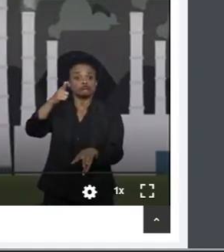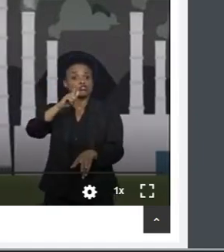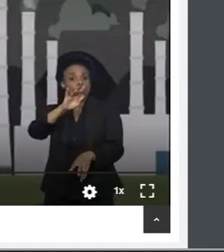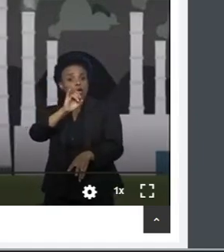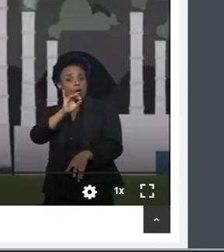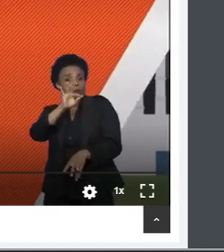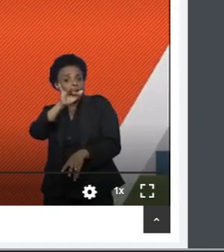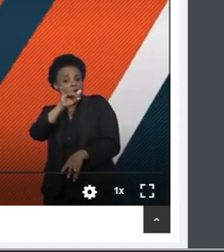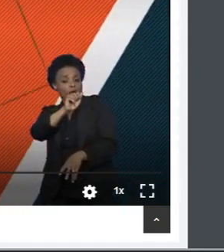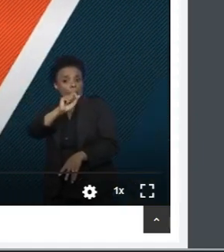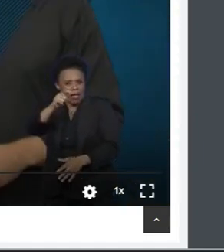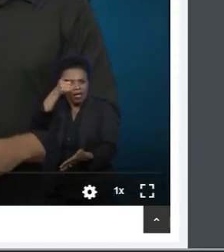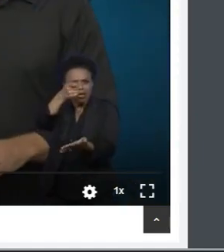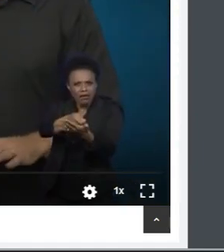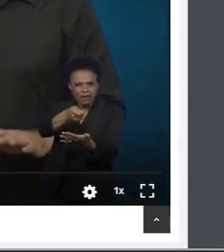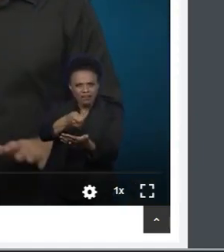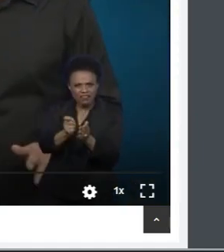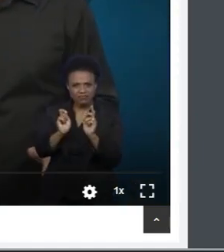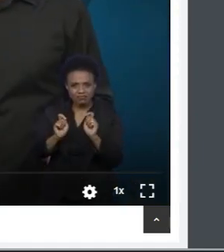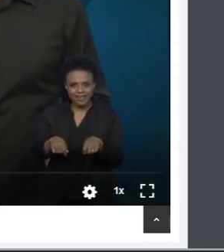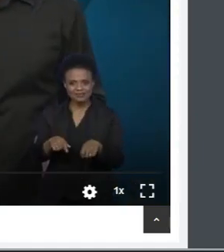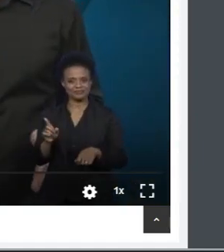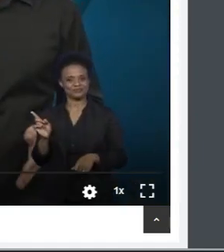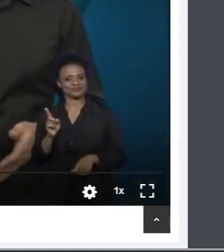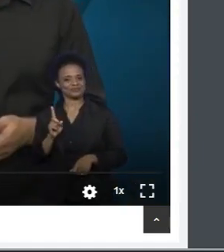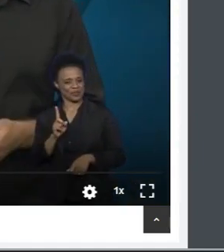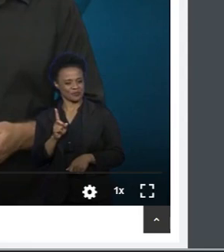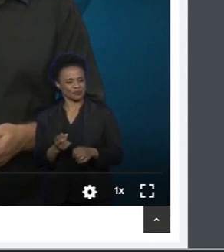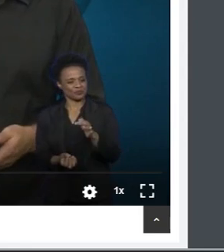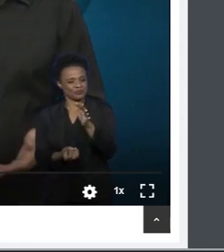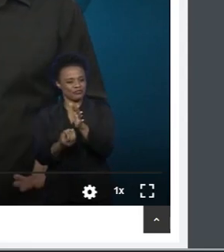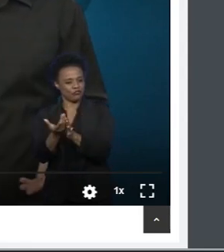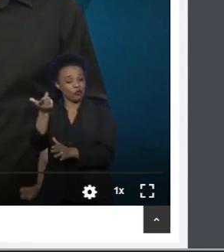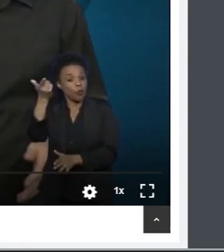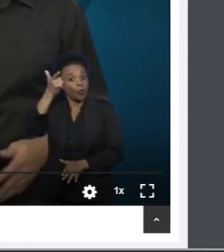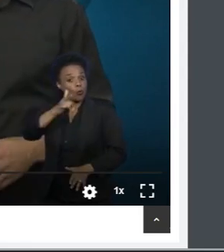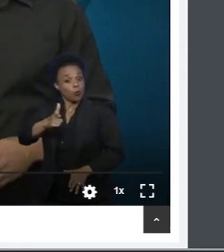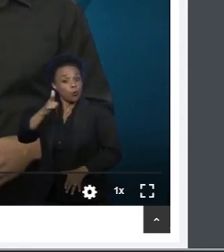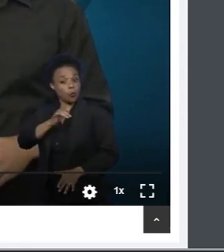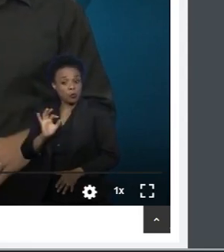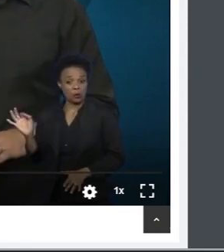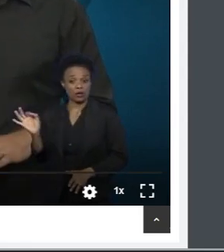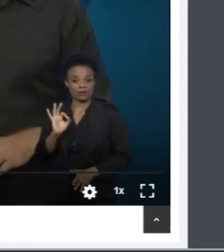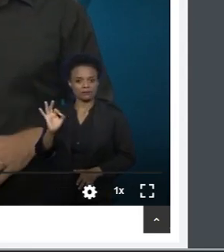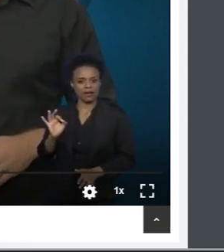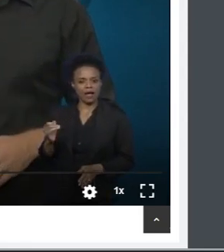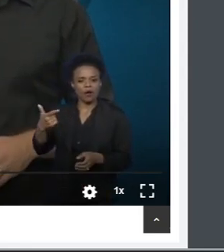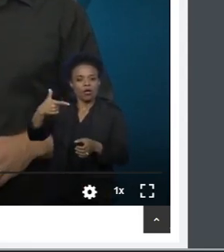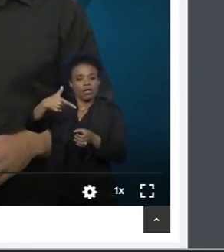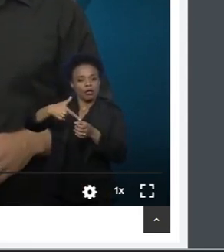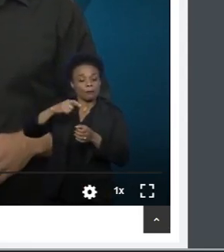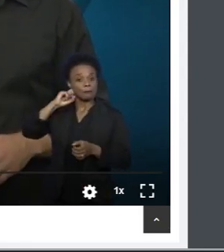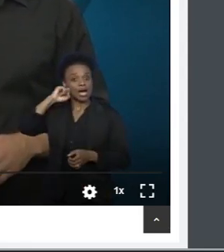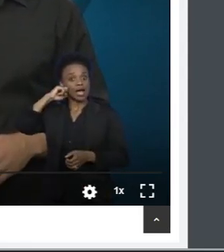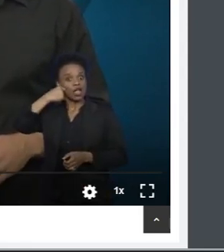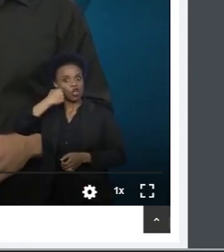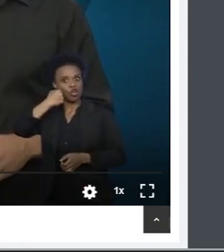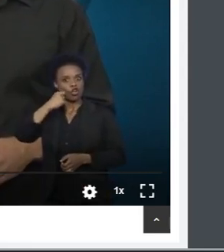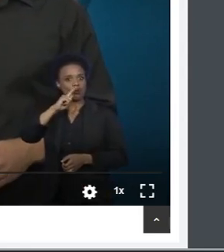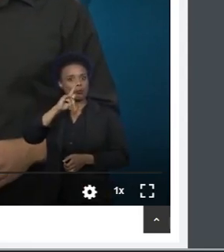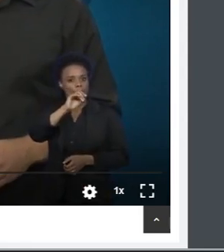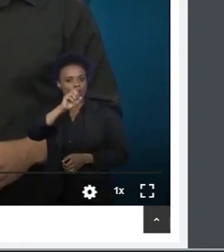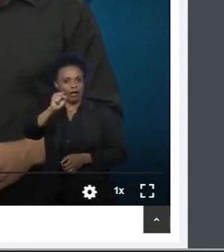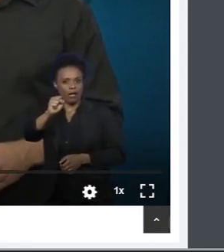atender nossas demandas. Fontes não renováveis como o petróleo, o gás e o carvão, todas de origem rochosa,